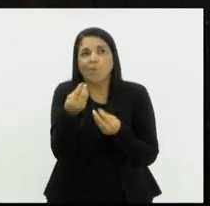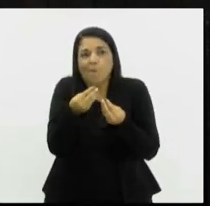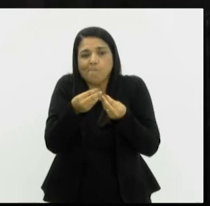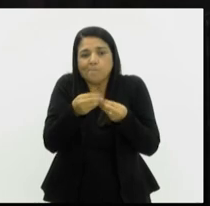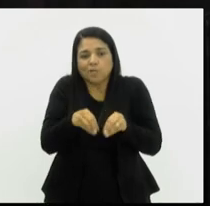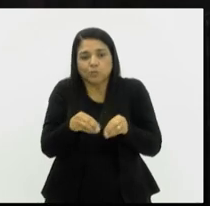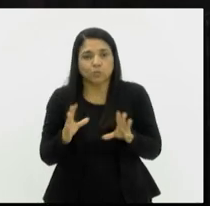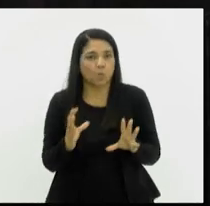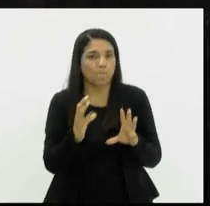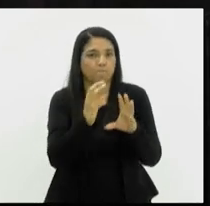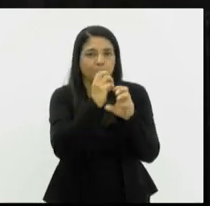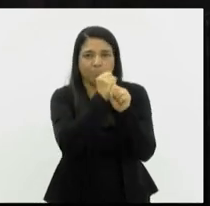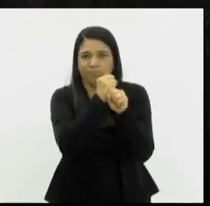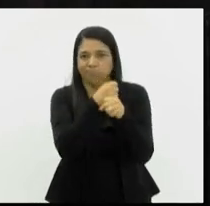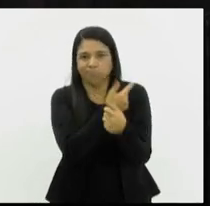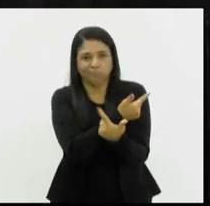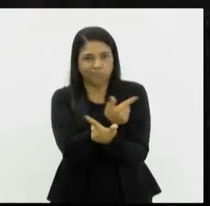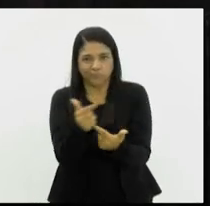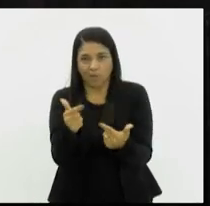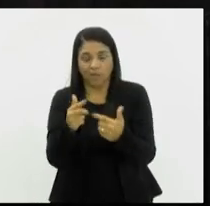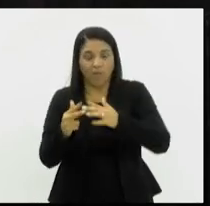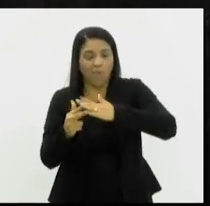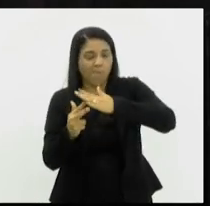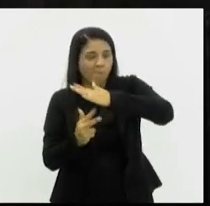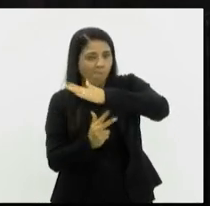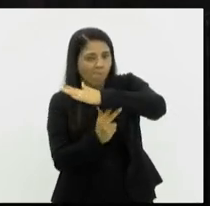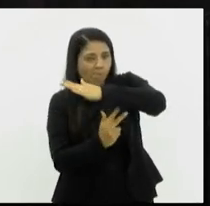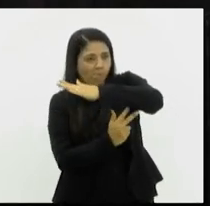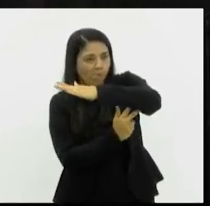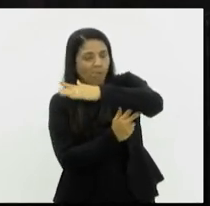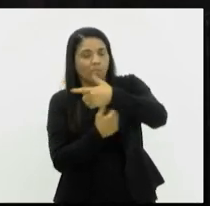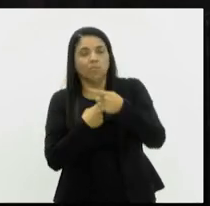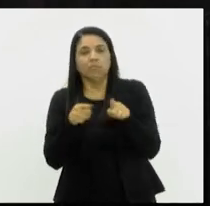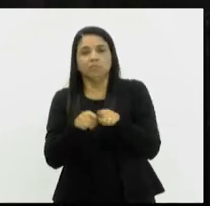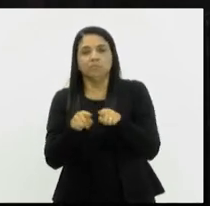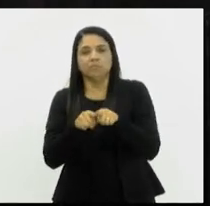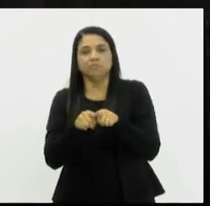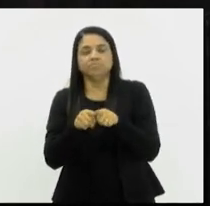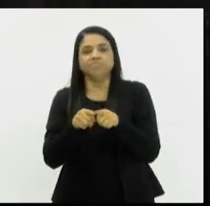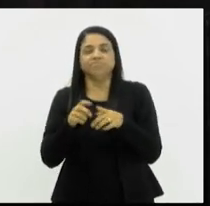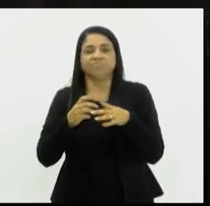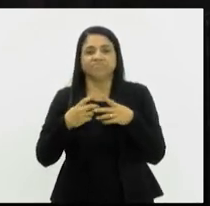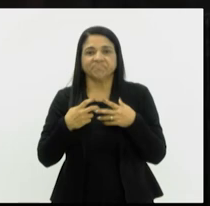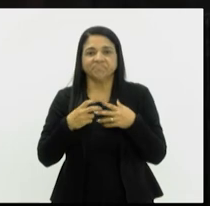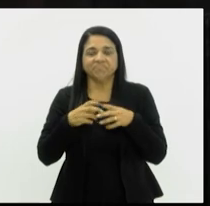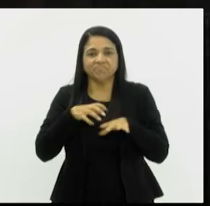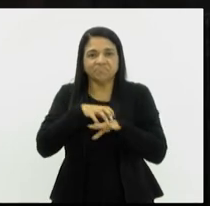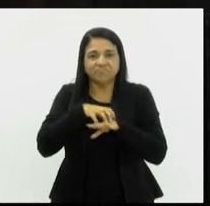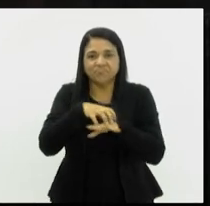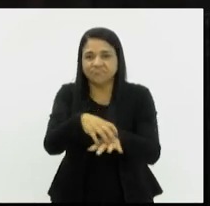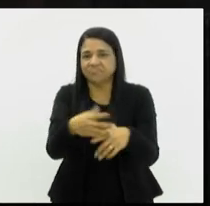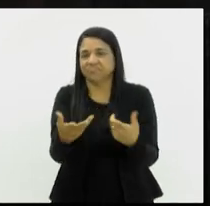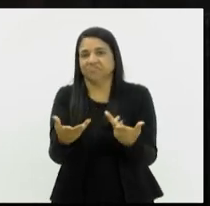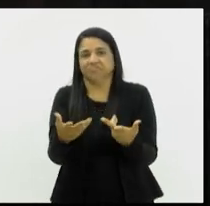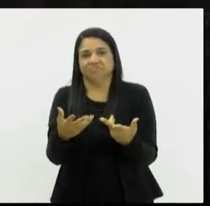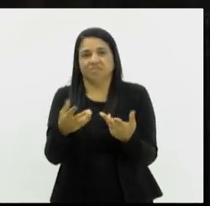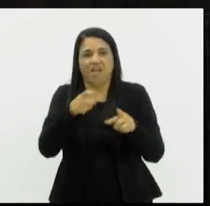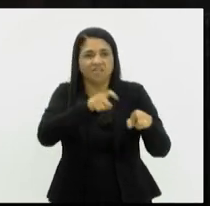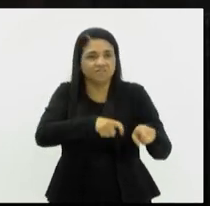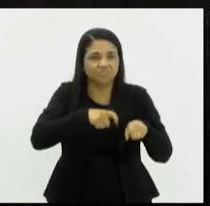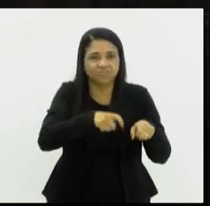prejuízos em pontes, em sistema viário, em água potável, em energia, em agricultura,